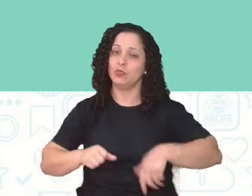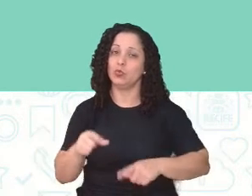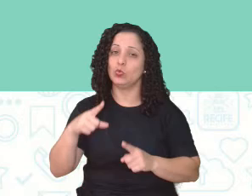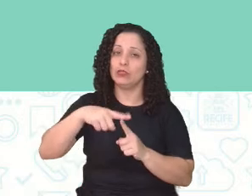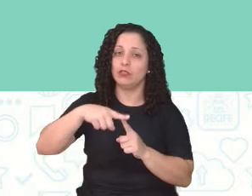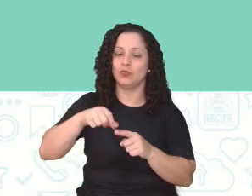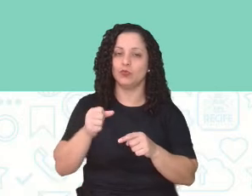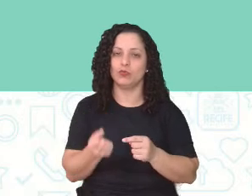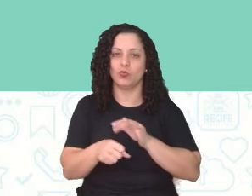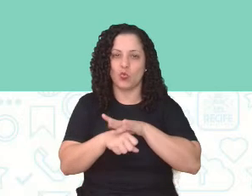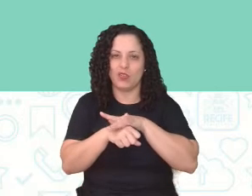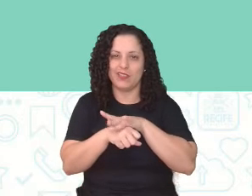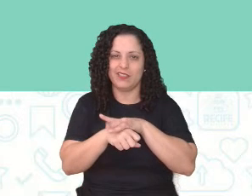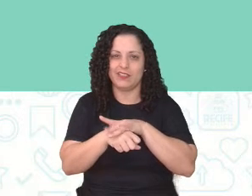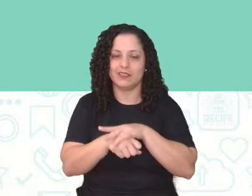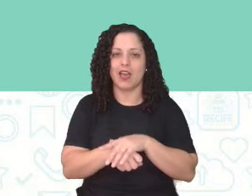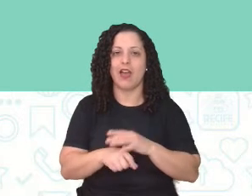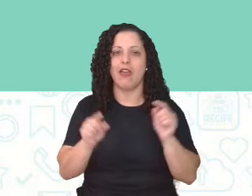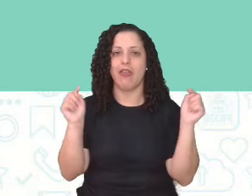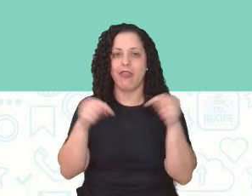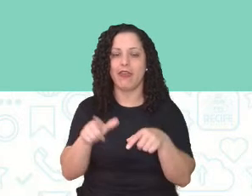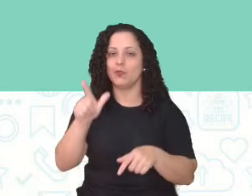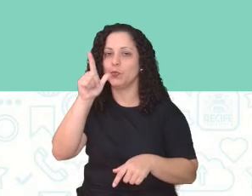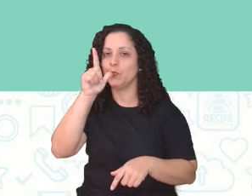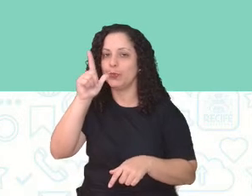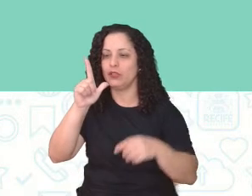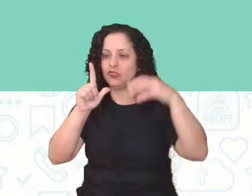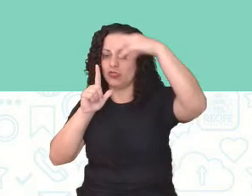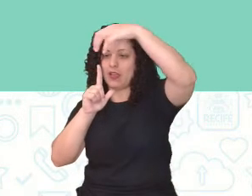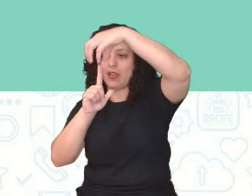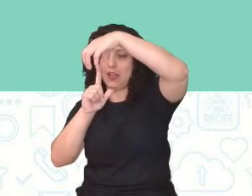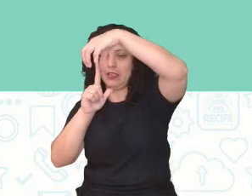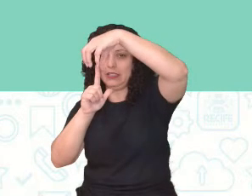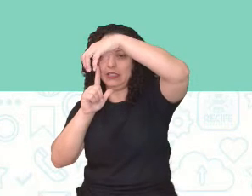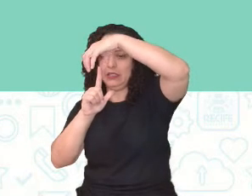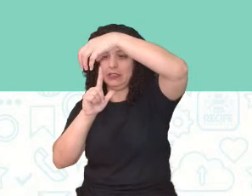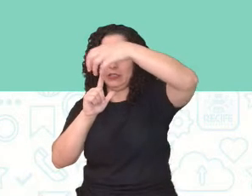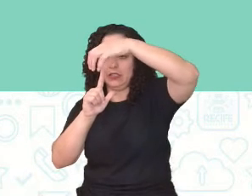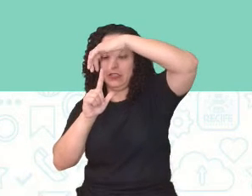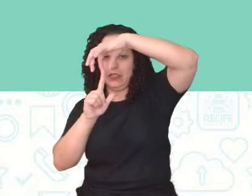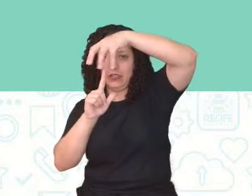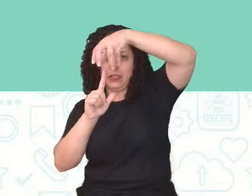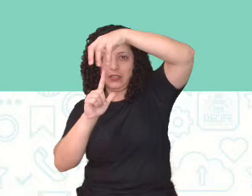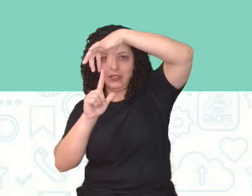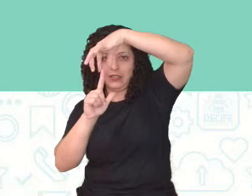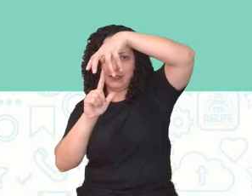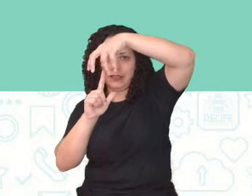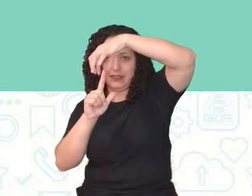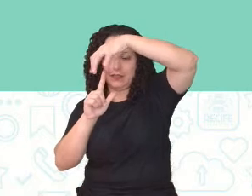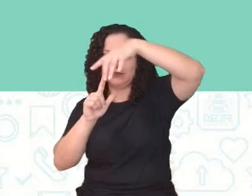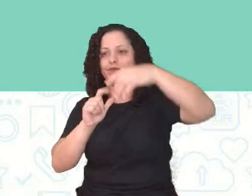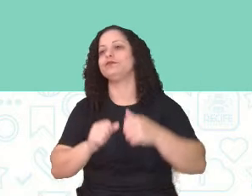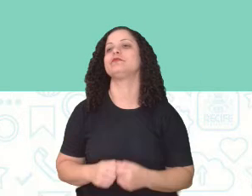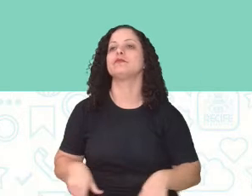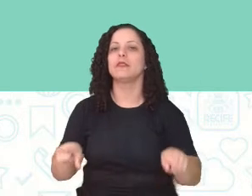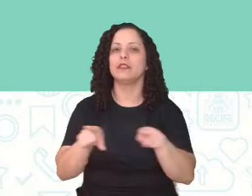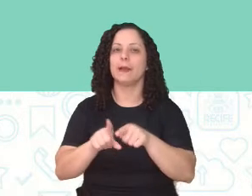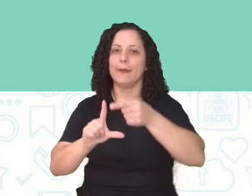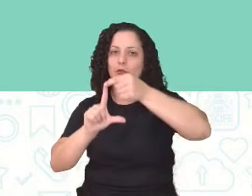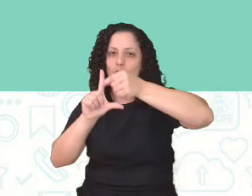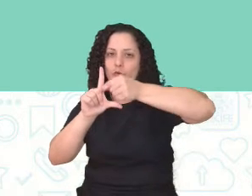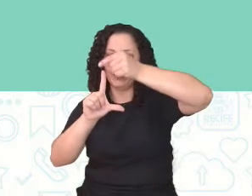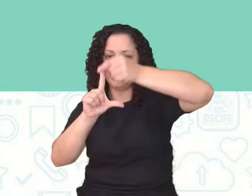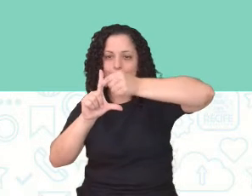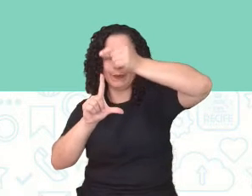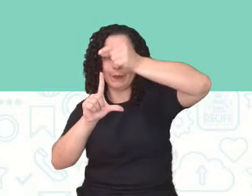infecção. Então é uma infecção na glande, que é chamada também a cabeça do pênis, né? E no prepúcio, que também